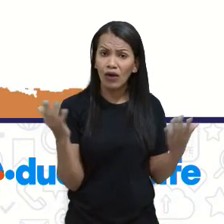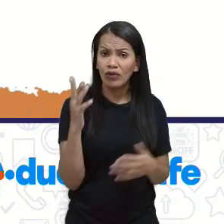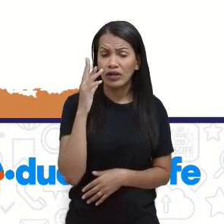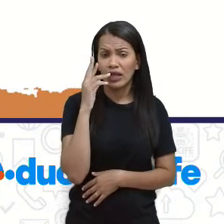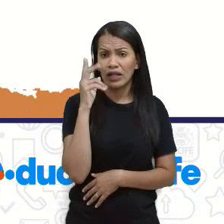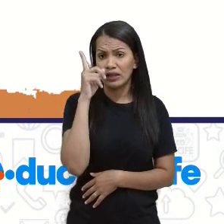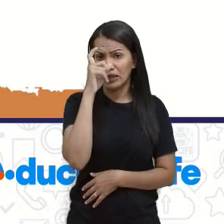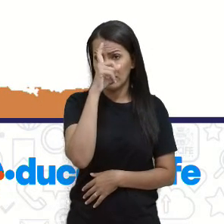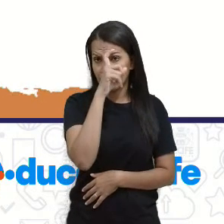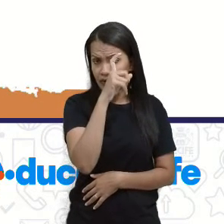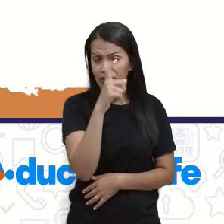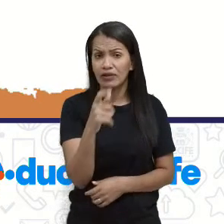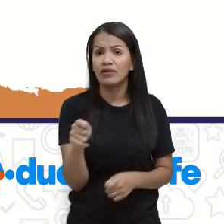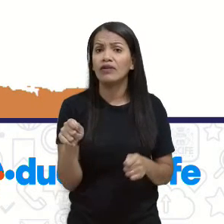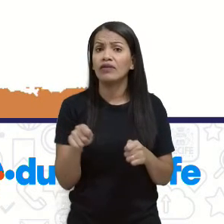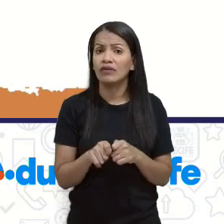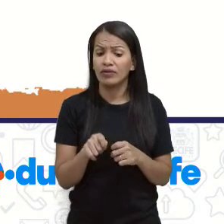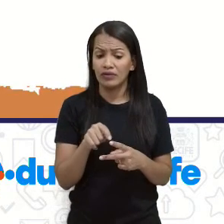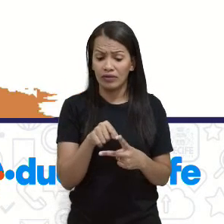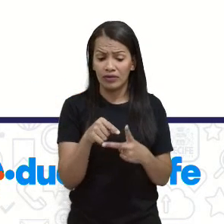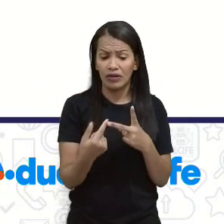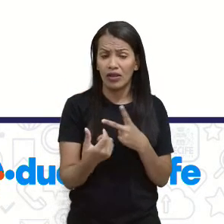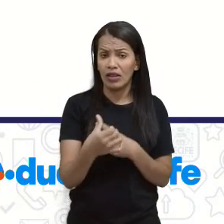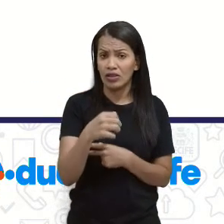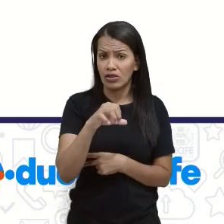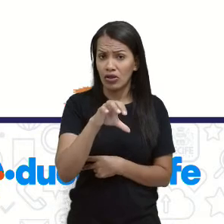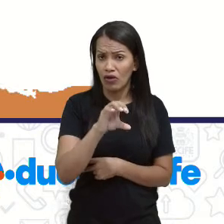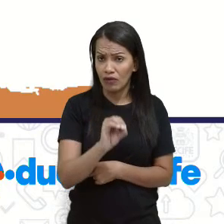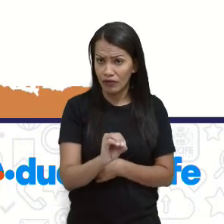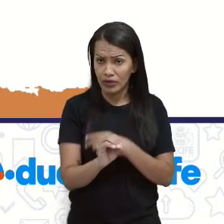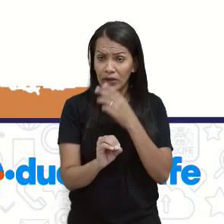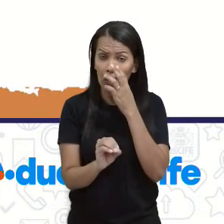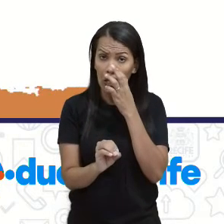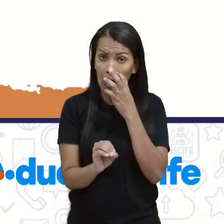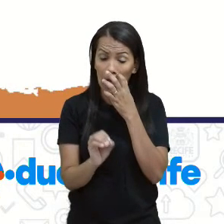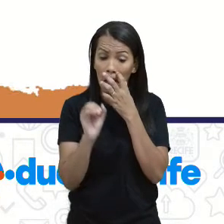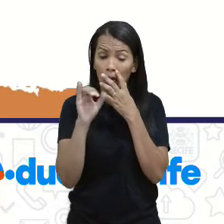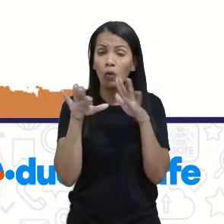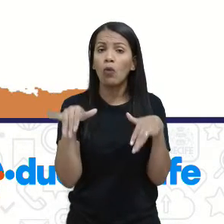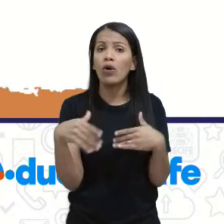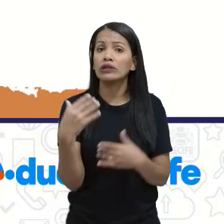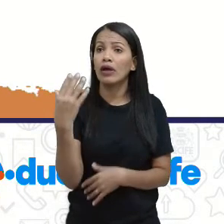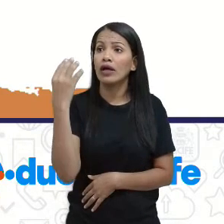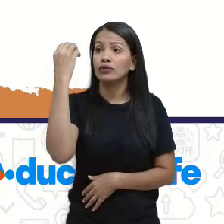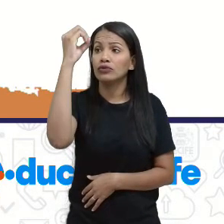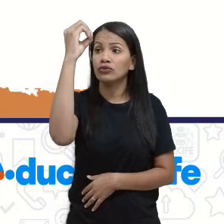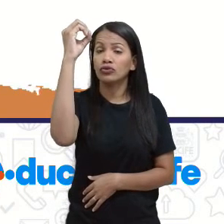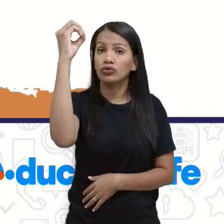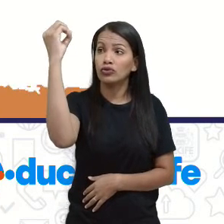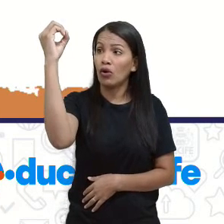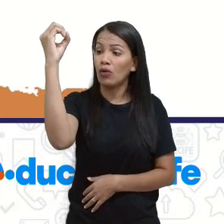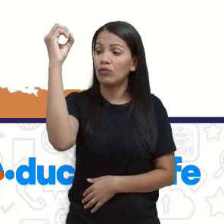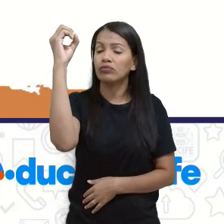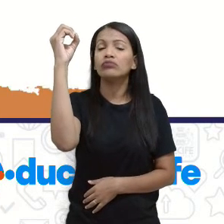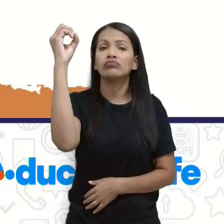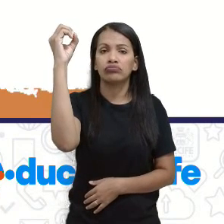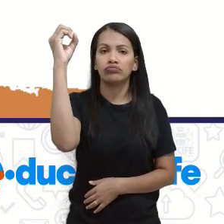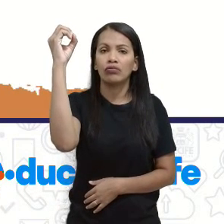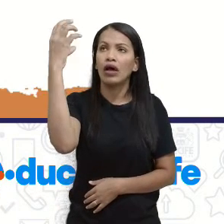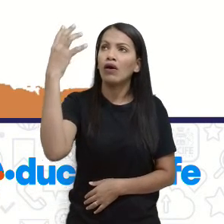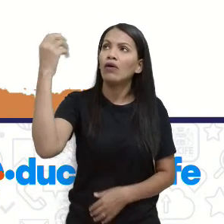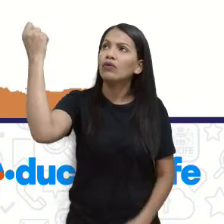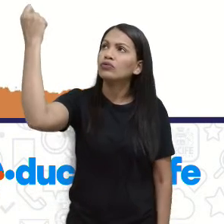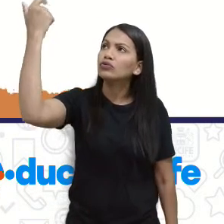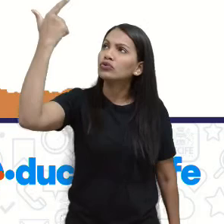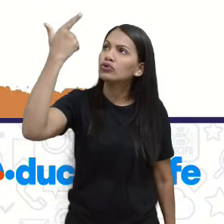porque está exatamente formando 90 graus, está abaixo do sol, né? Mas se você botar um pouquinho diagonal, sem